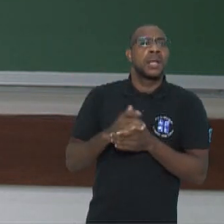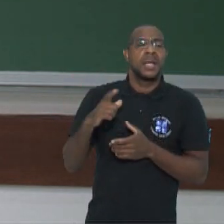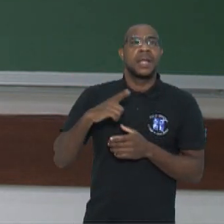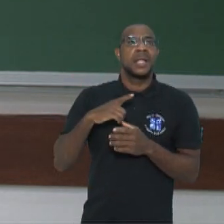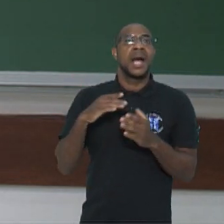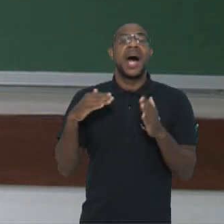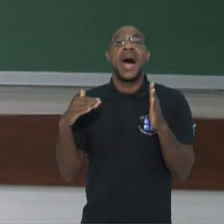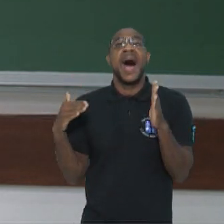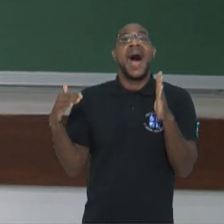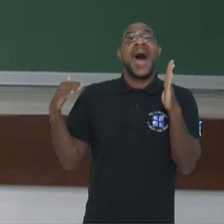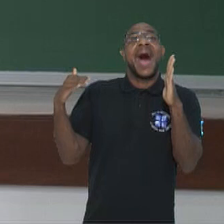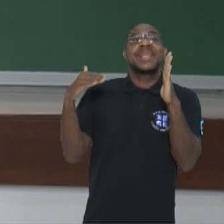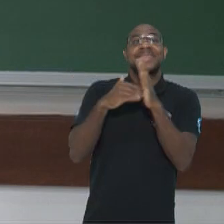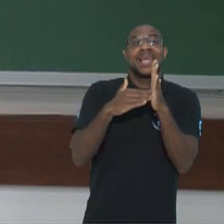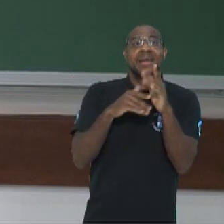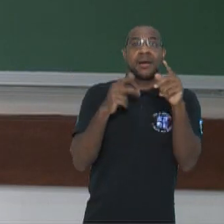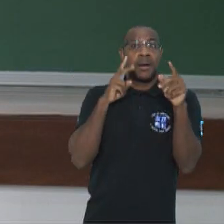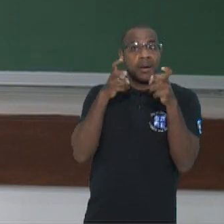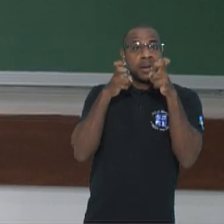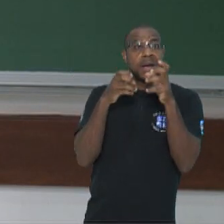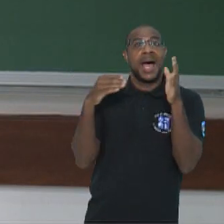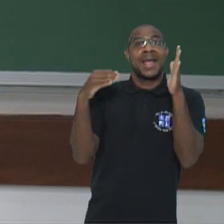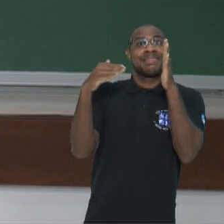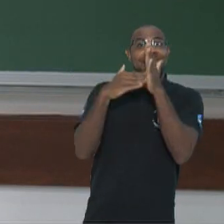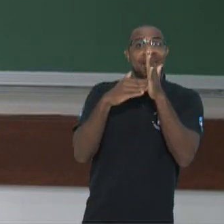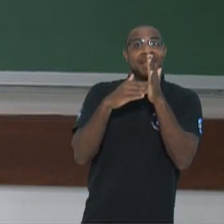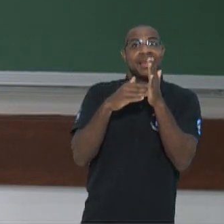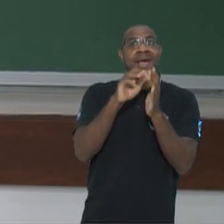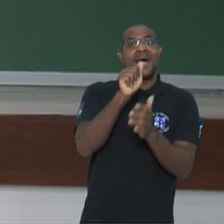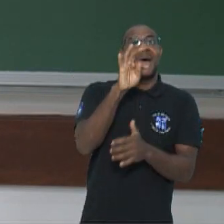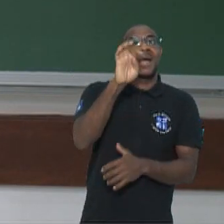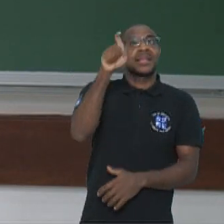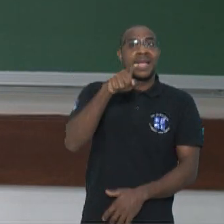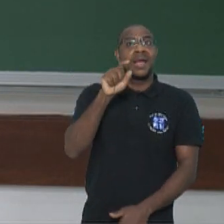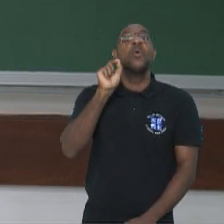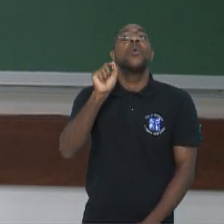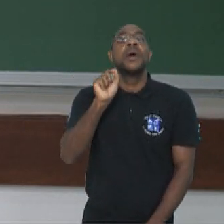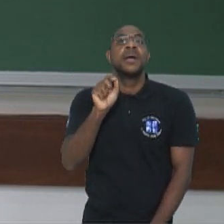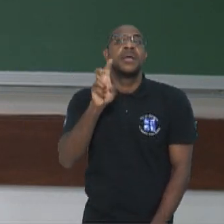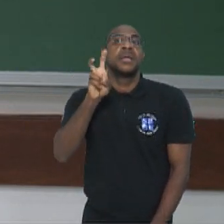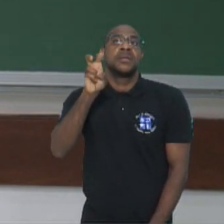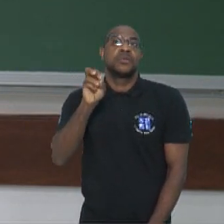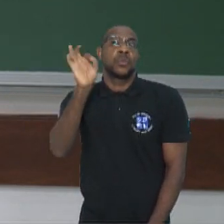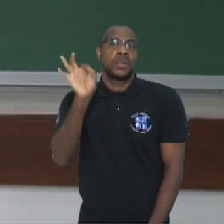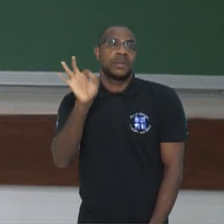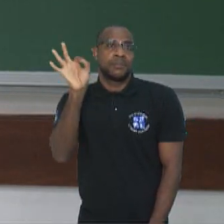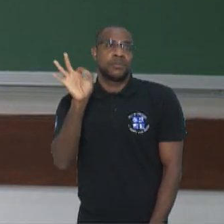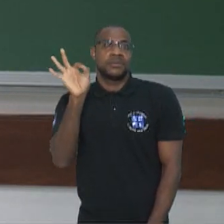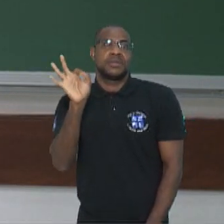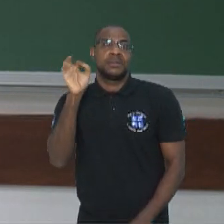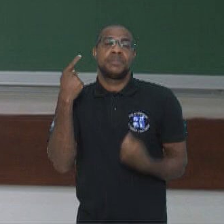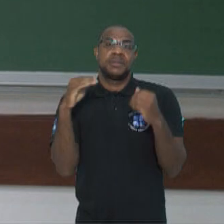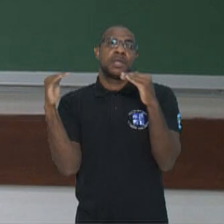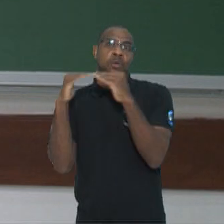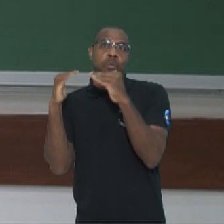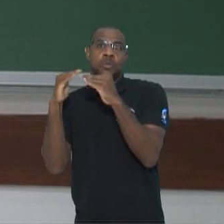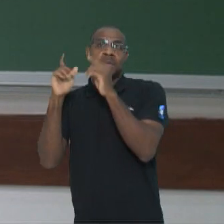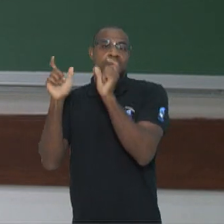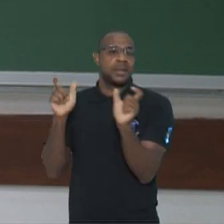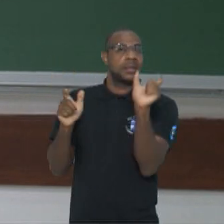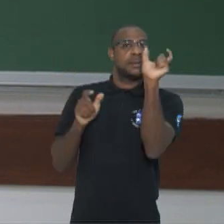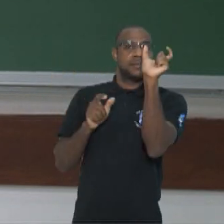até 50%, ok? Então, você vai concordar ali com este coletivo.